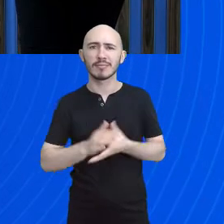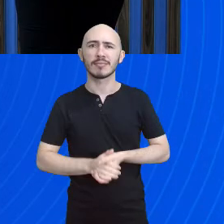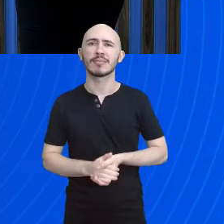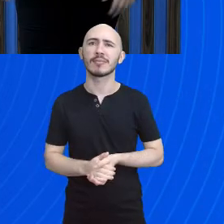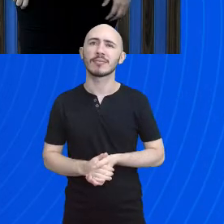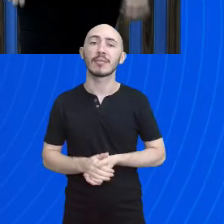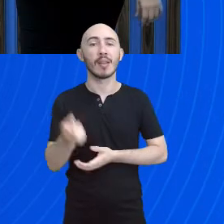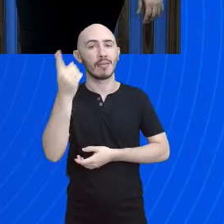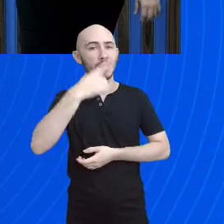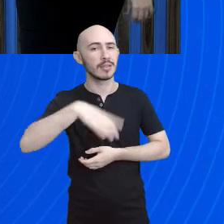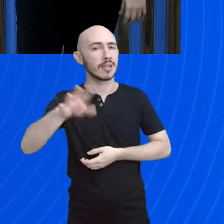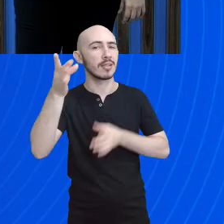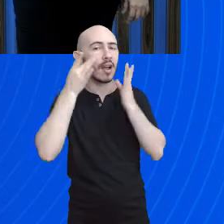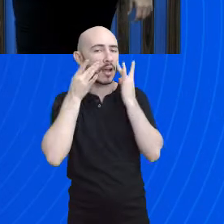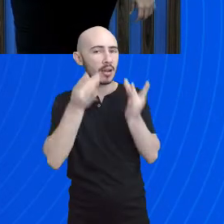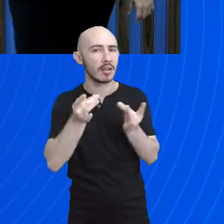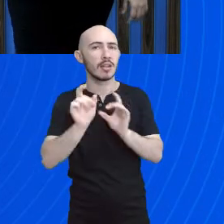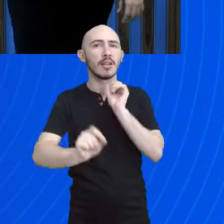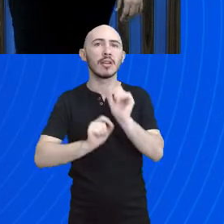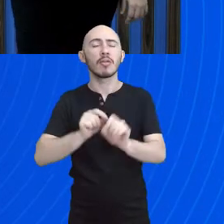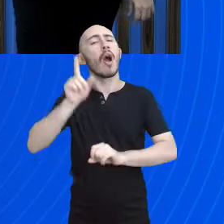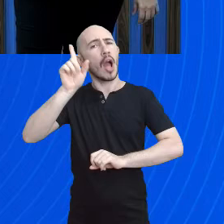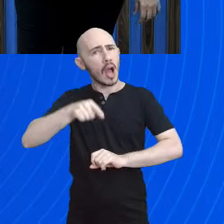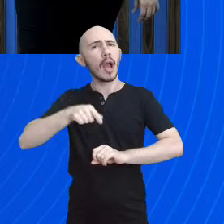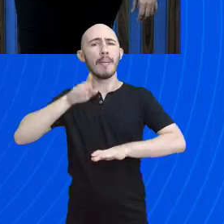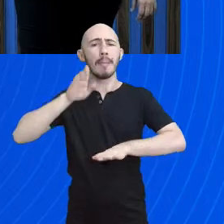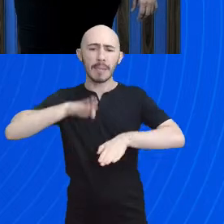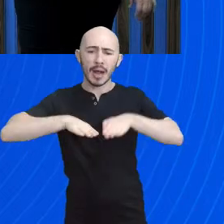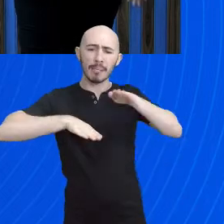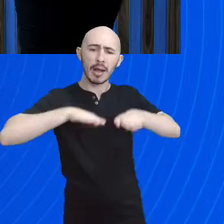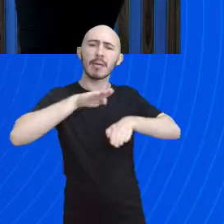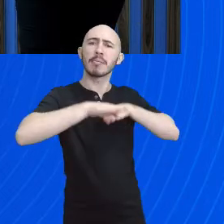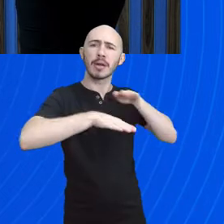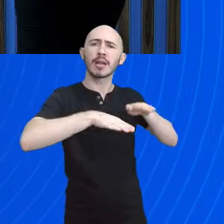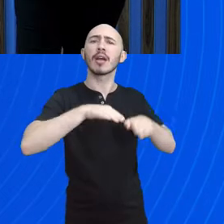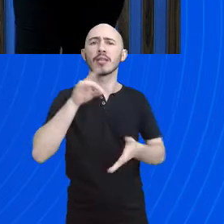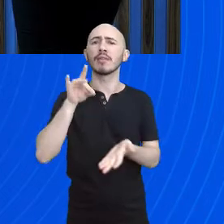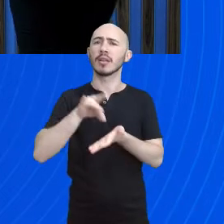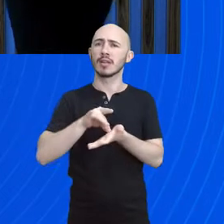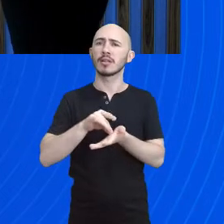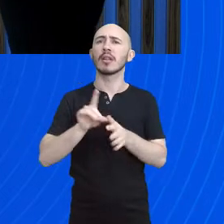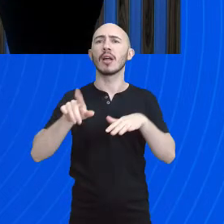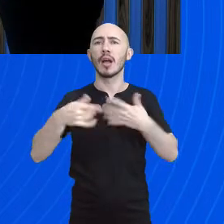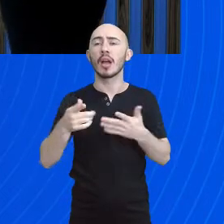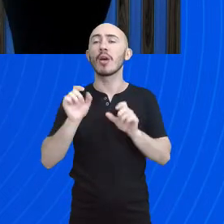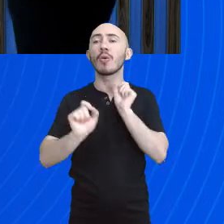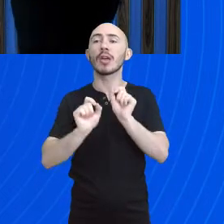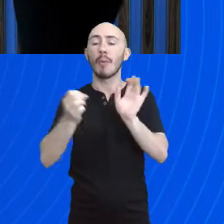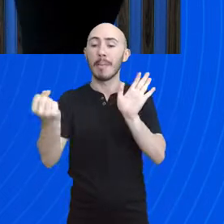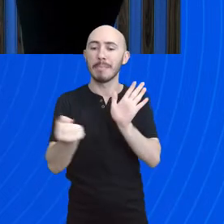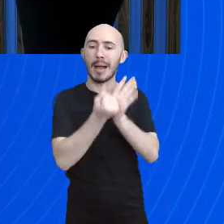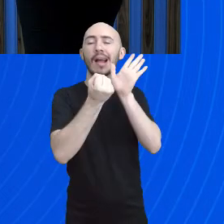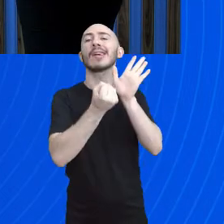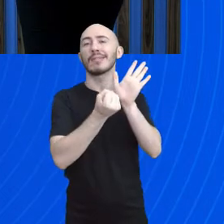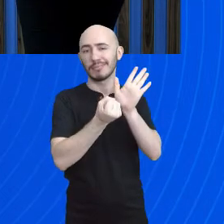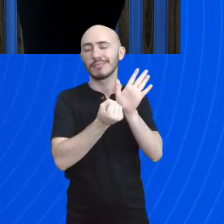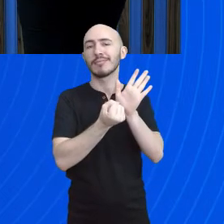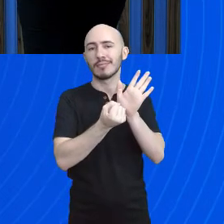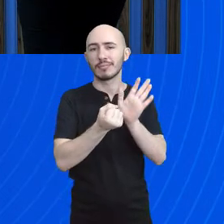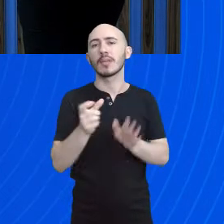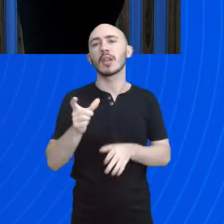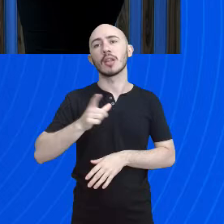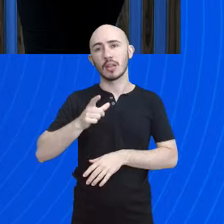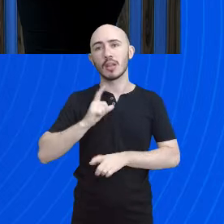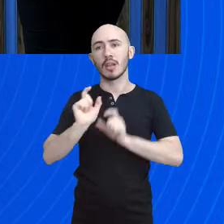né, se ligarem aí. Pegada mesmo. Isso quer dizer aqui, é uma marca, a marca que